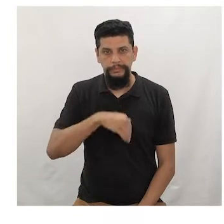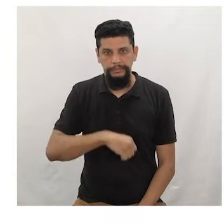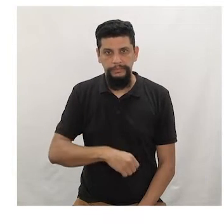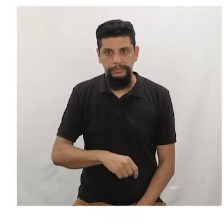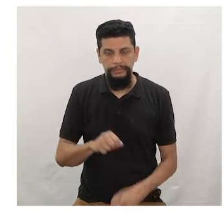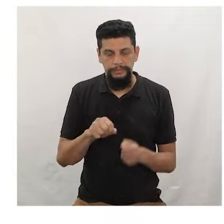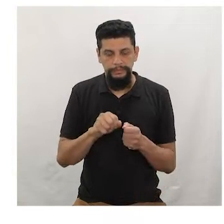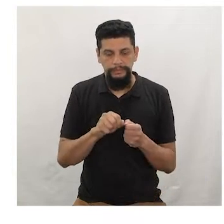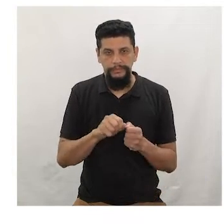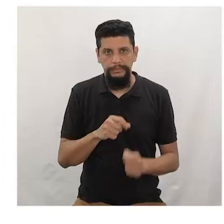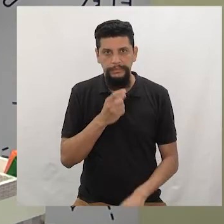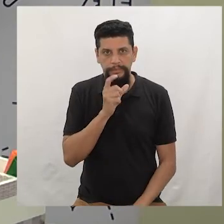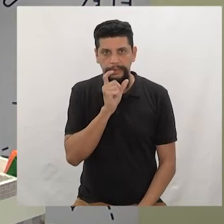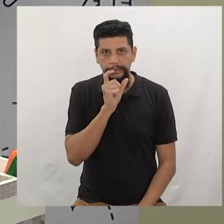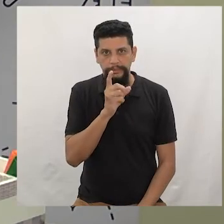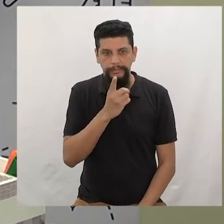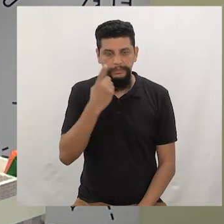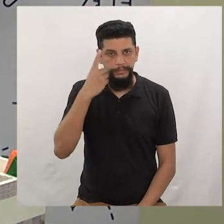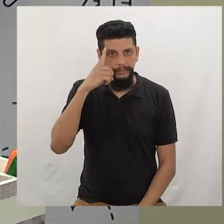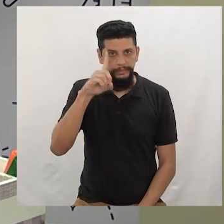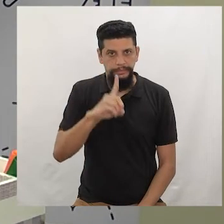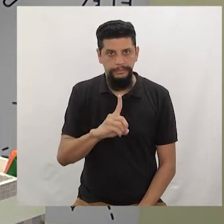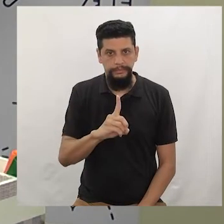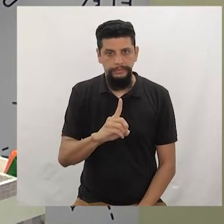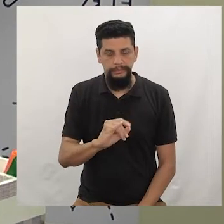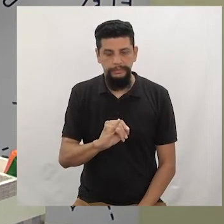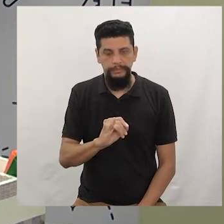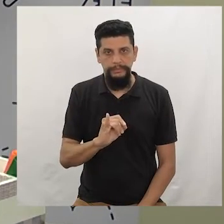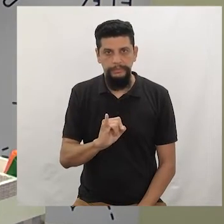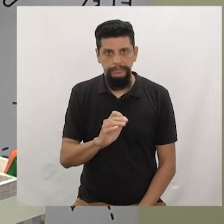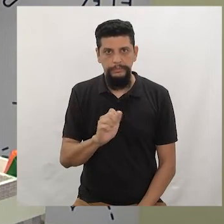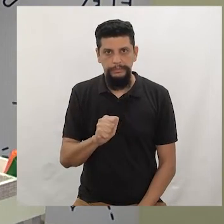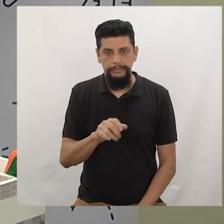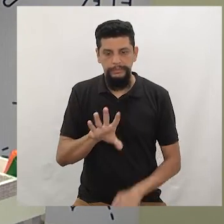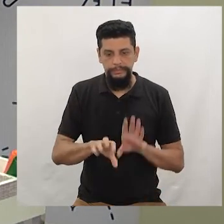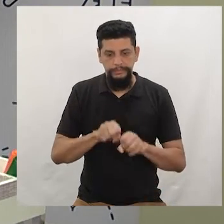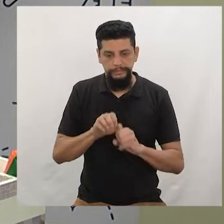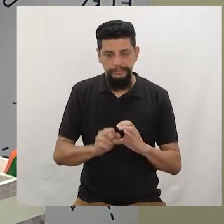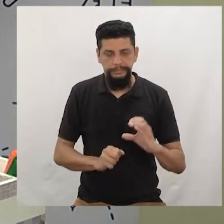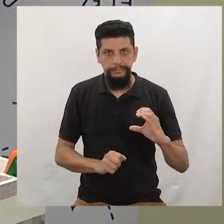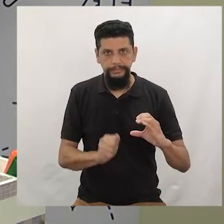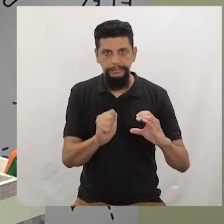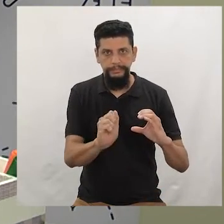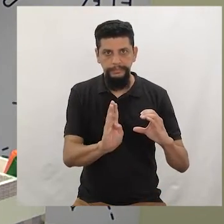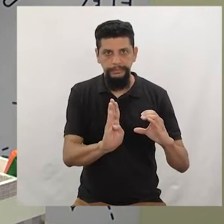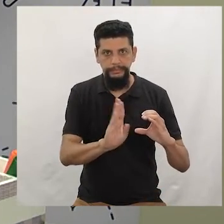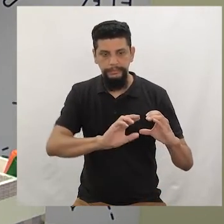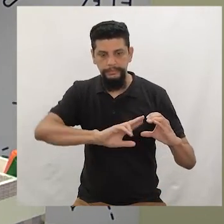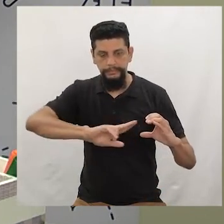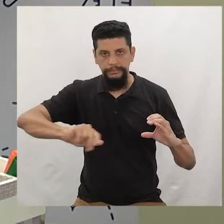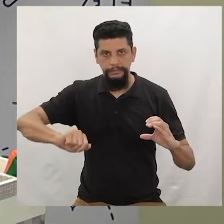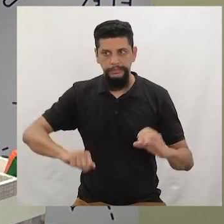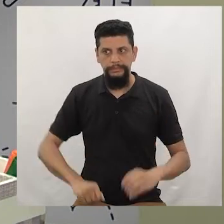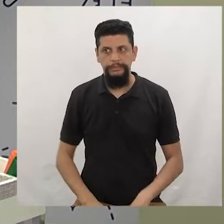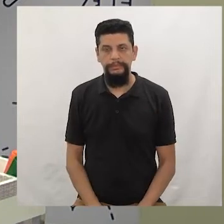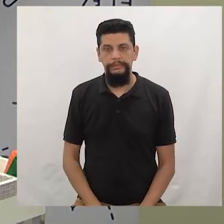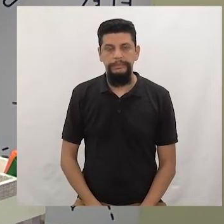então, formar a palavra dia. Pegue aí seu alfabeto móvel.